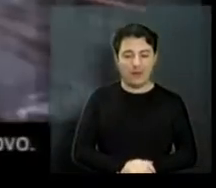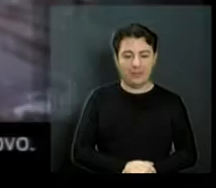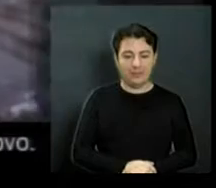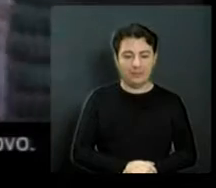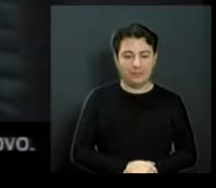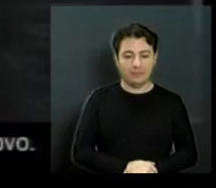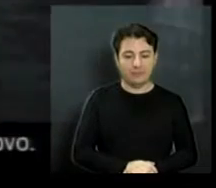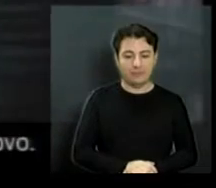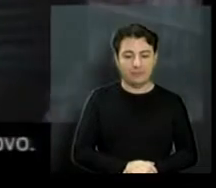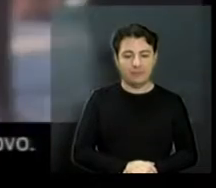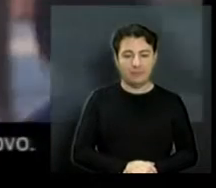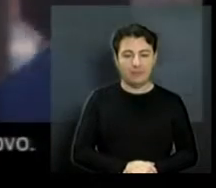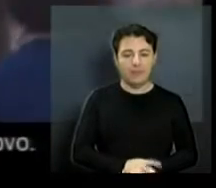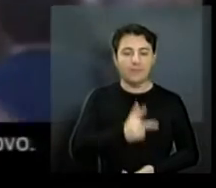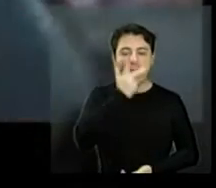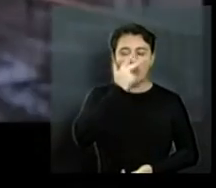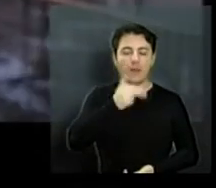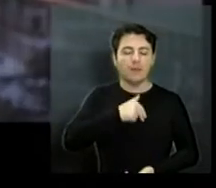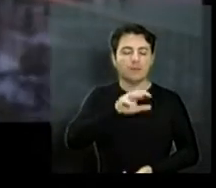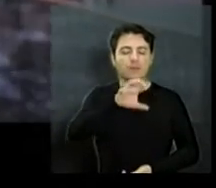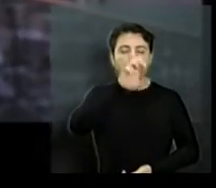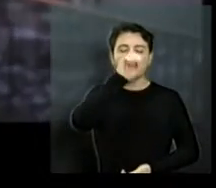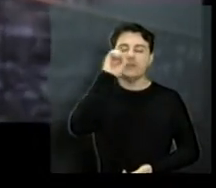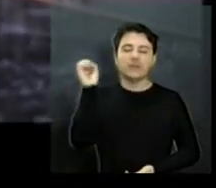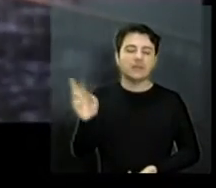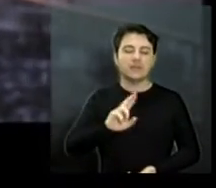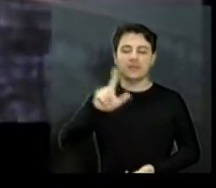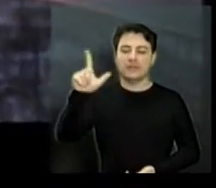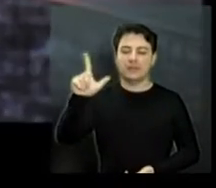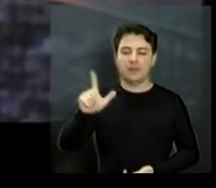I feel like I can breathe again.